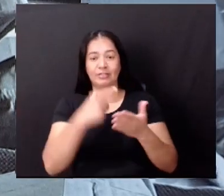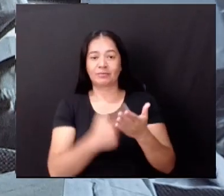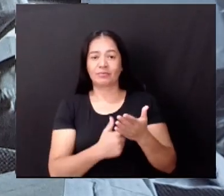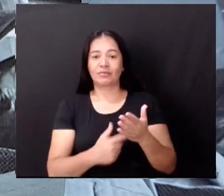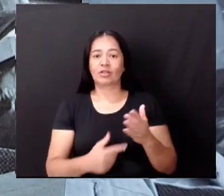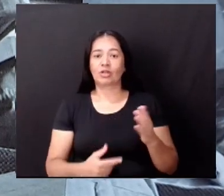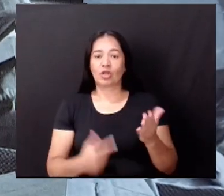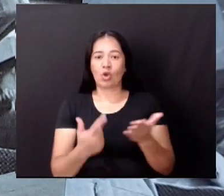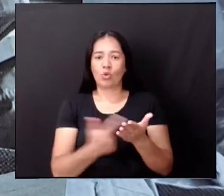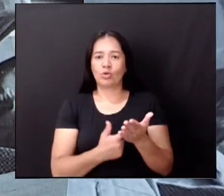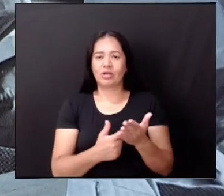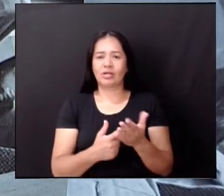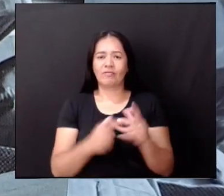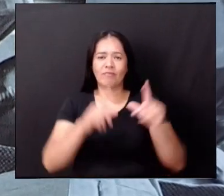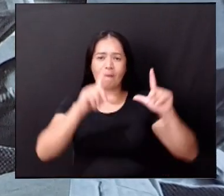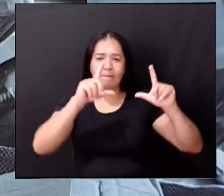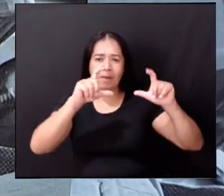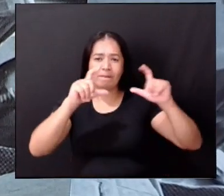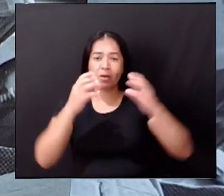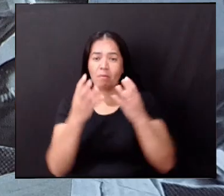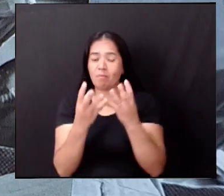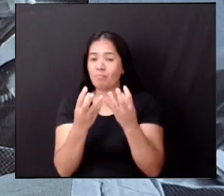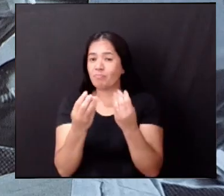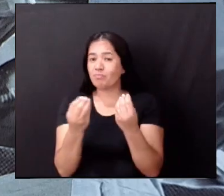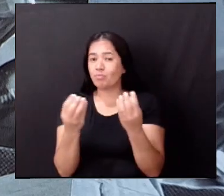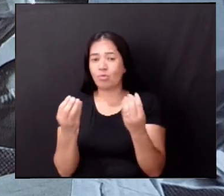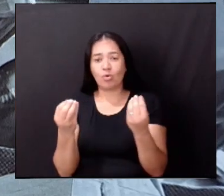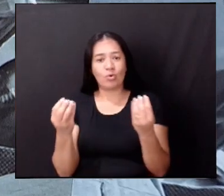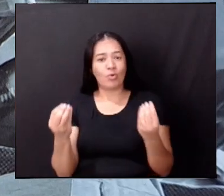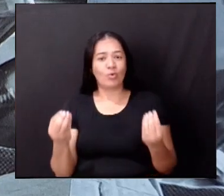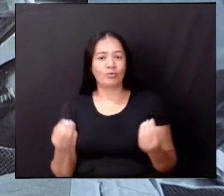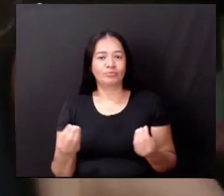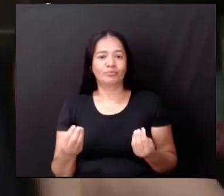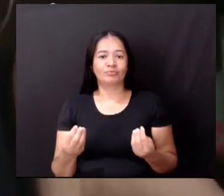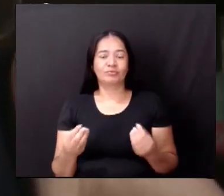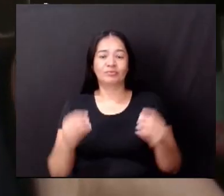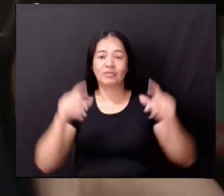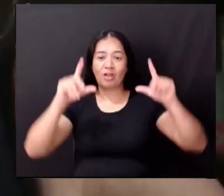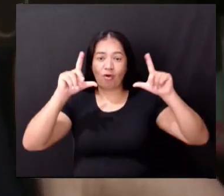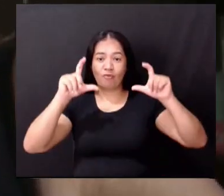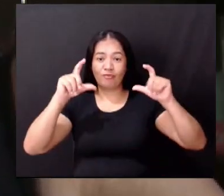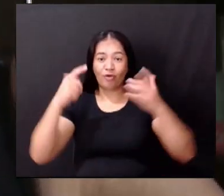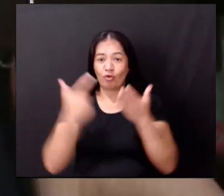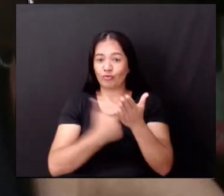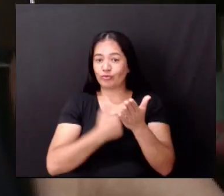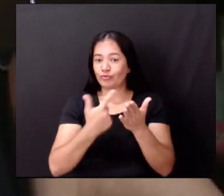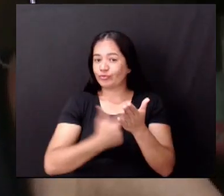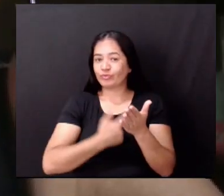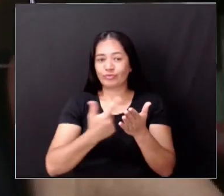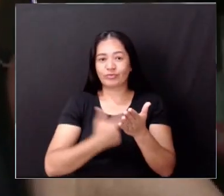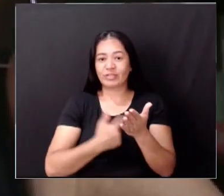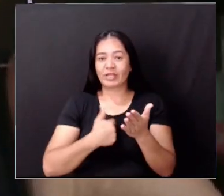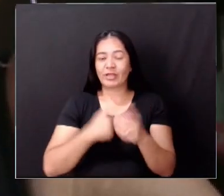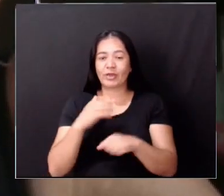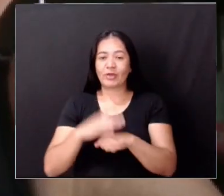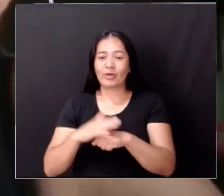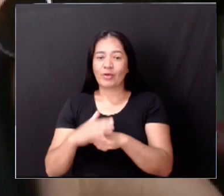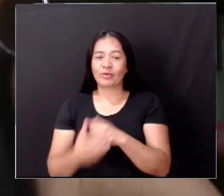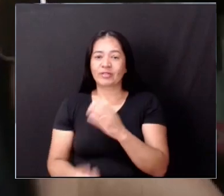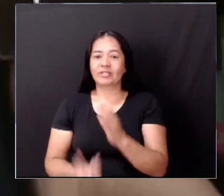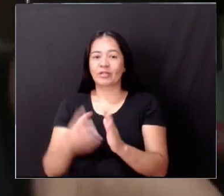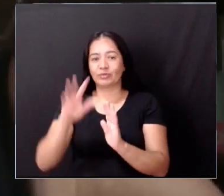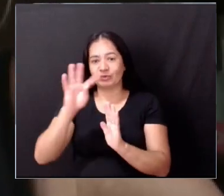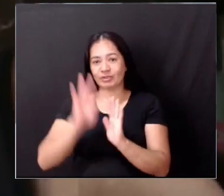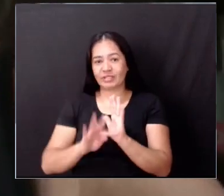Sim, sim. O livro é ricamente ilustrado pela fotógrafa Cris Day. É um fotolivro, na verdade, né?